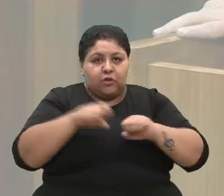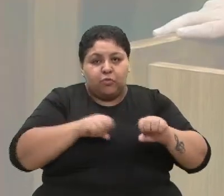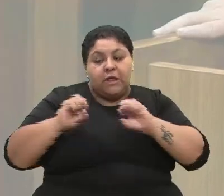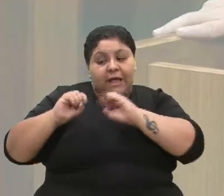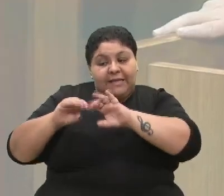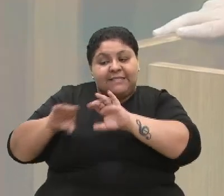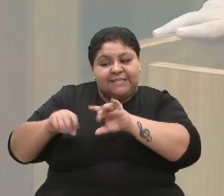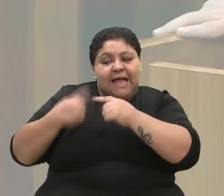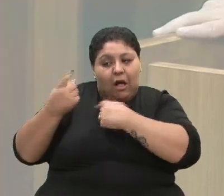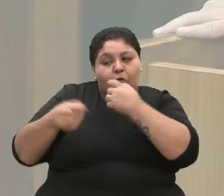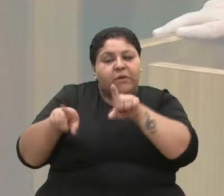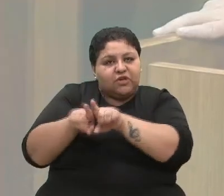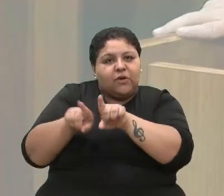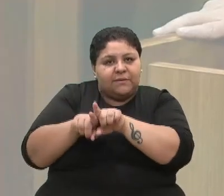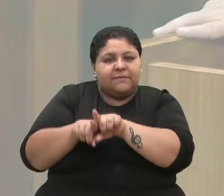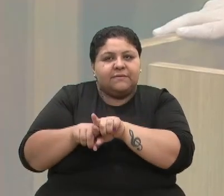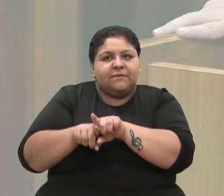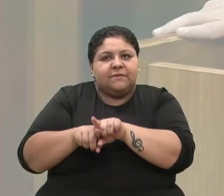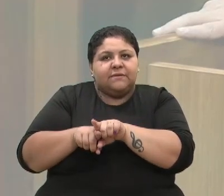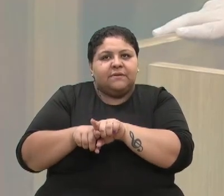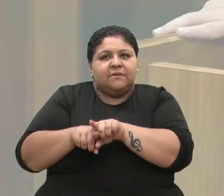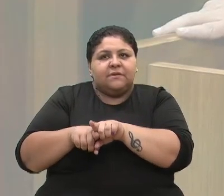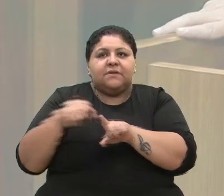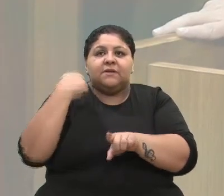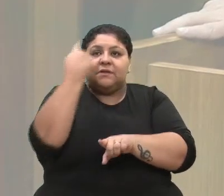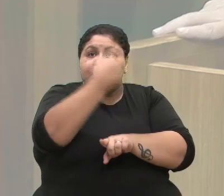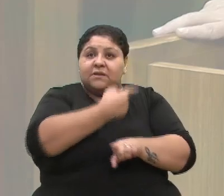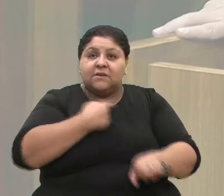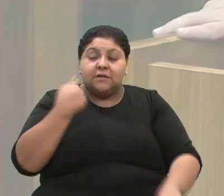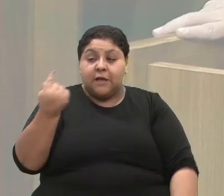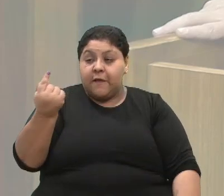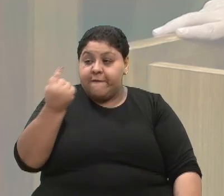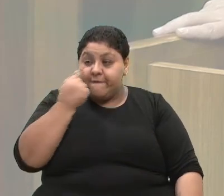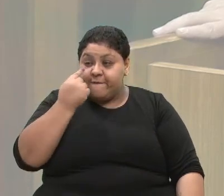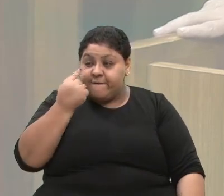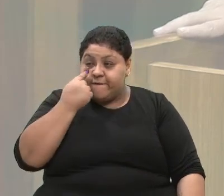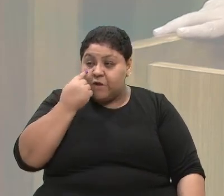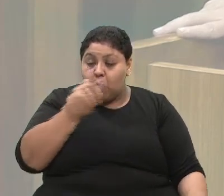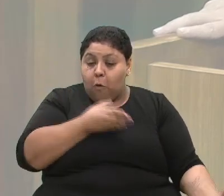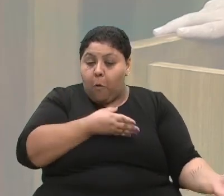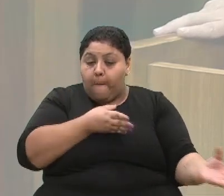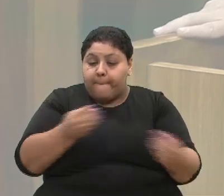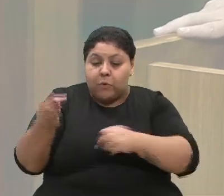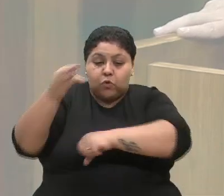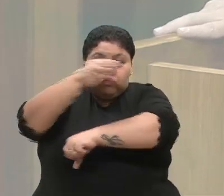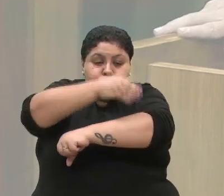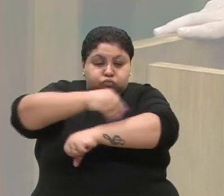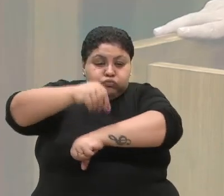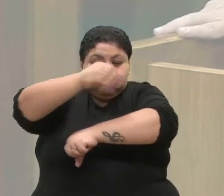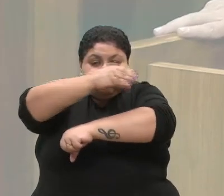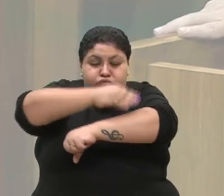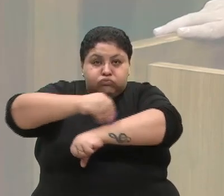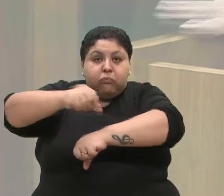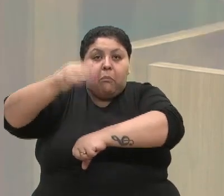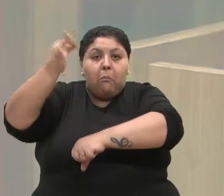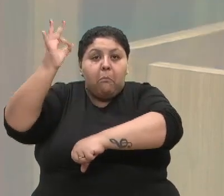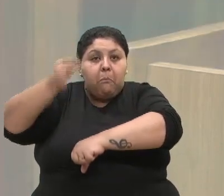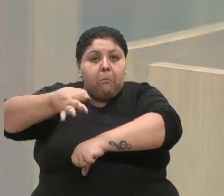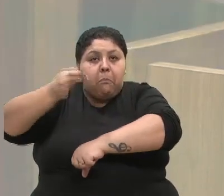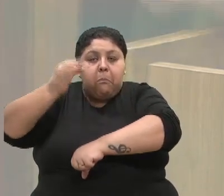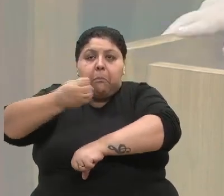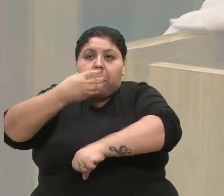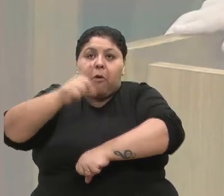algumas coisas. Ela estava indo a Caravaggio e viu muito fresado lá. E fresado de primeira qualidade, né? Porque